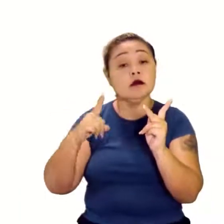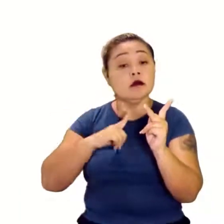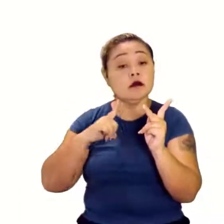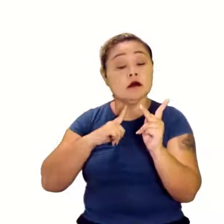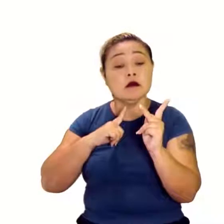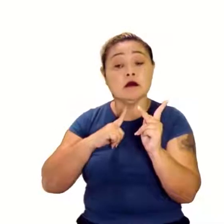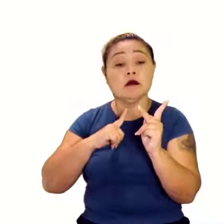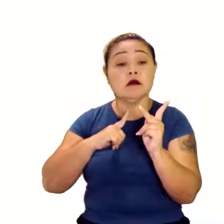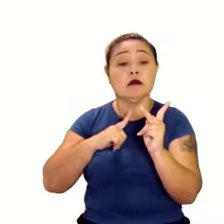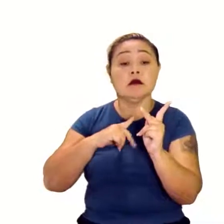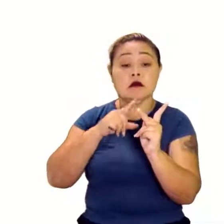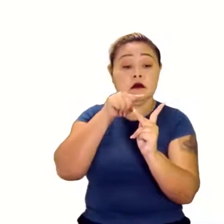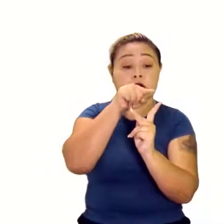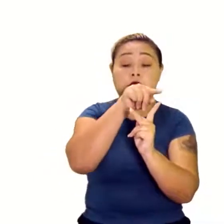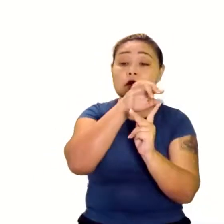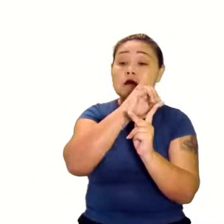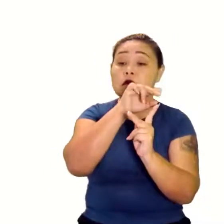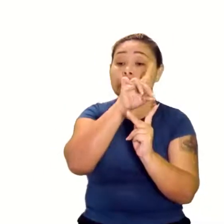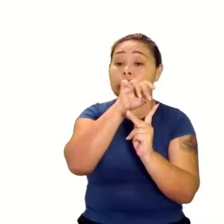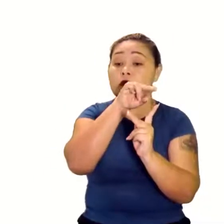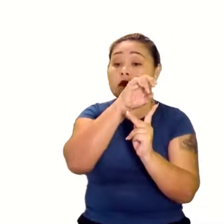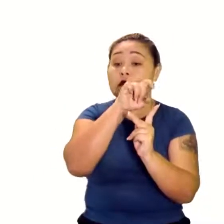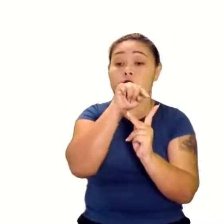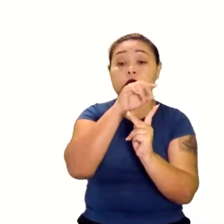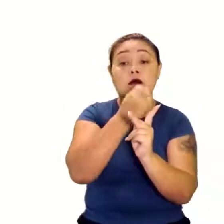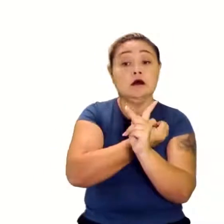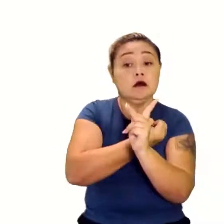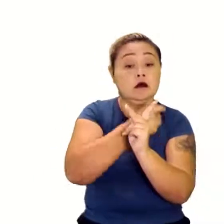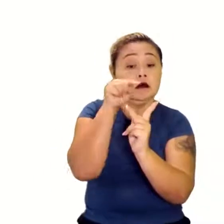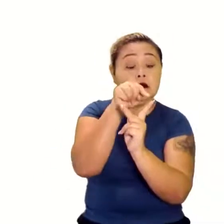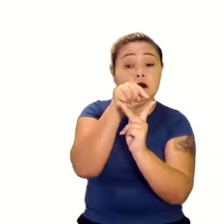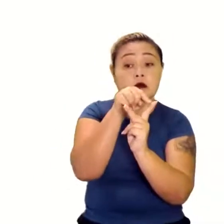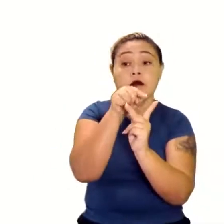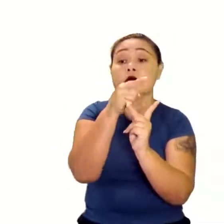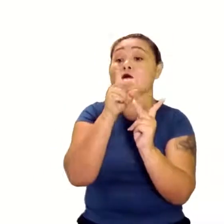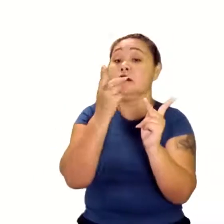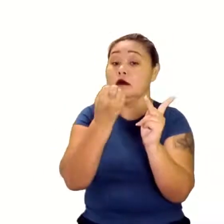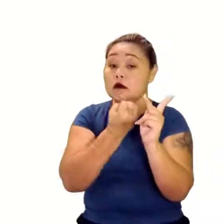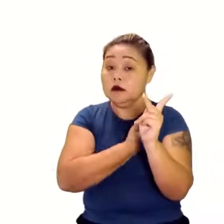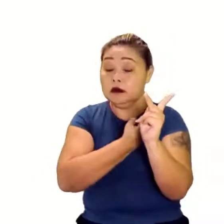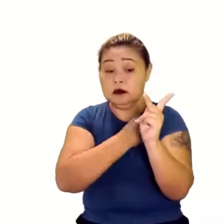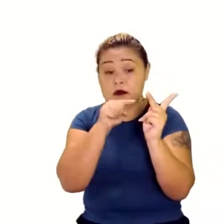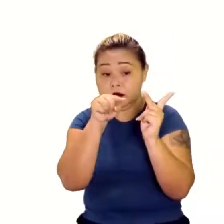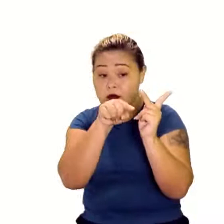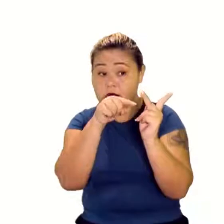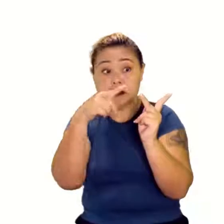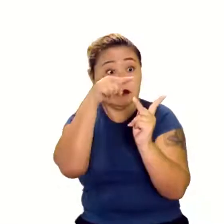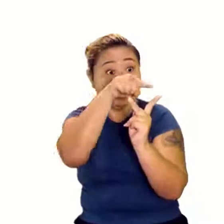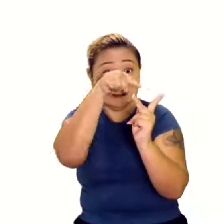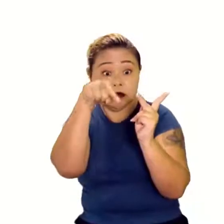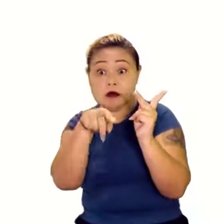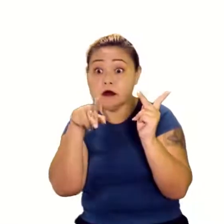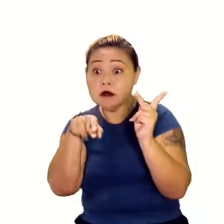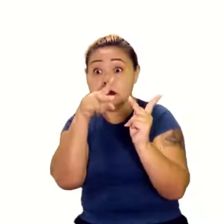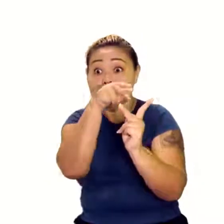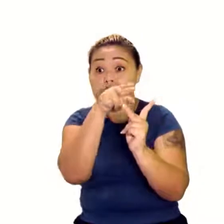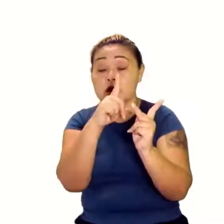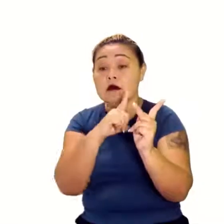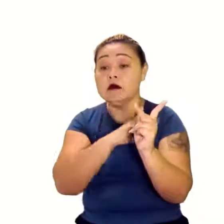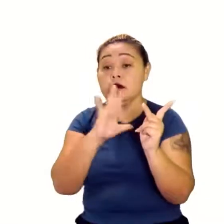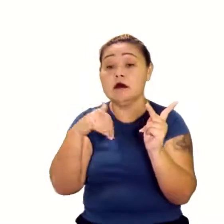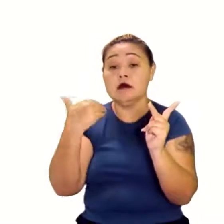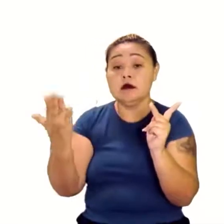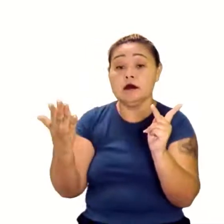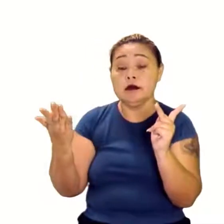que ter o mesmo índice e o mesmo radicando. Ah, tem que ser tudo igual? Tudo igual, senão eu não posso